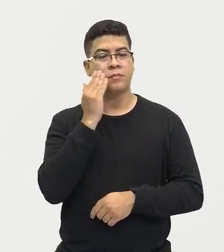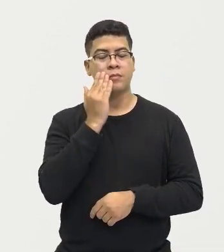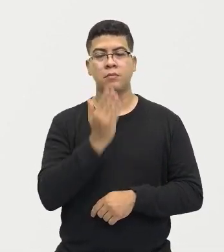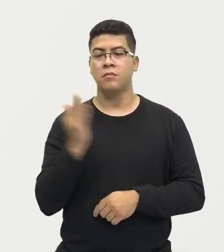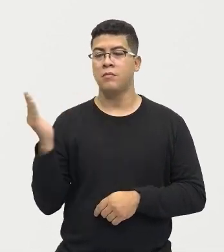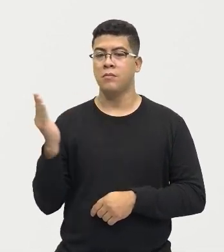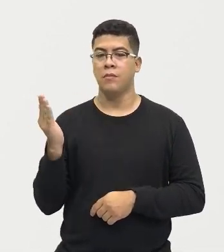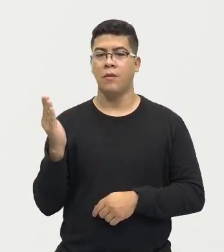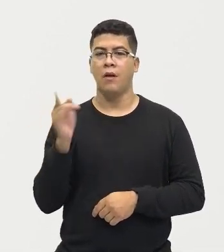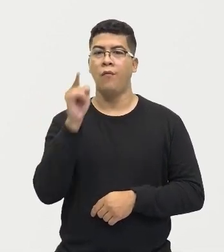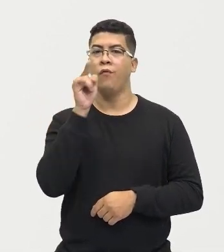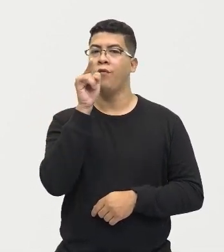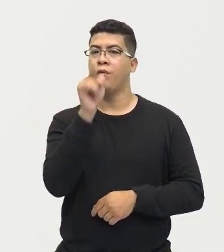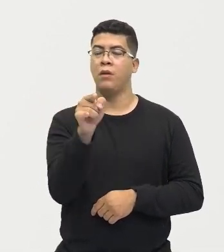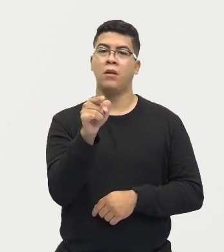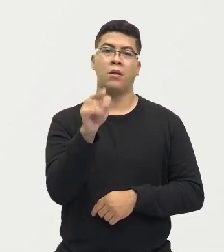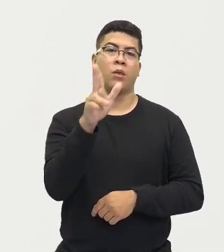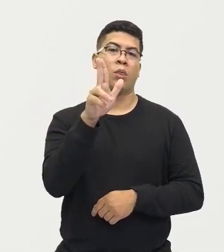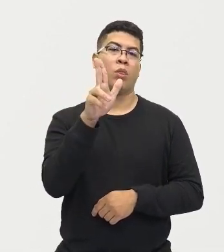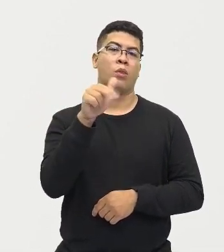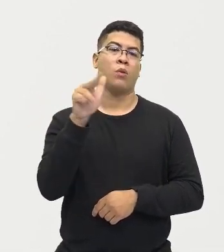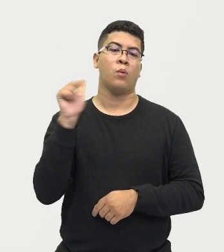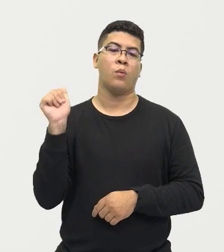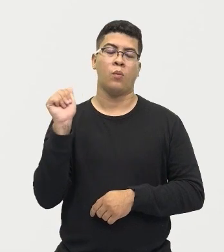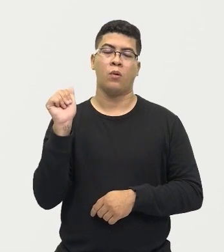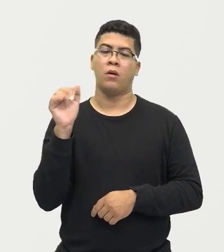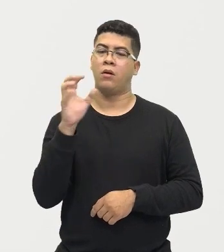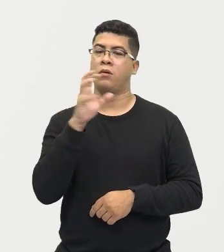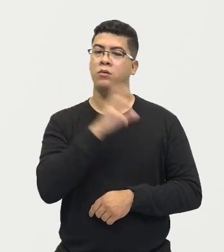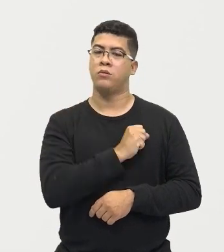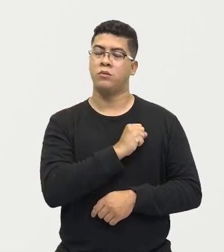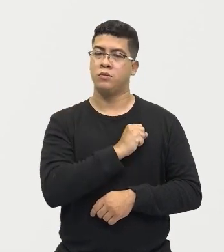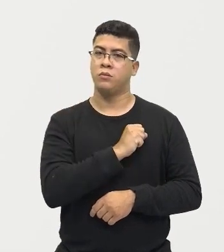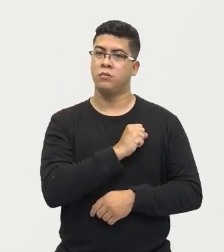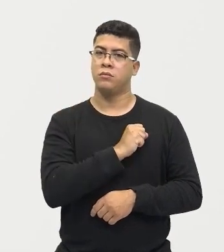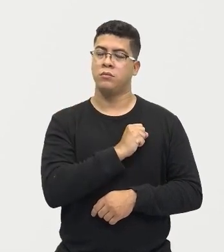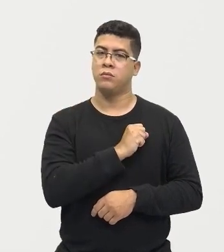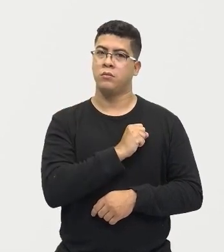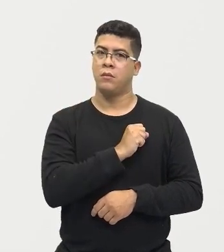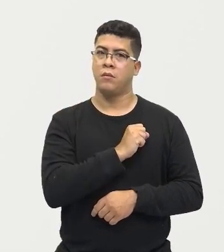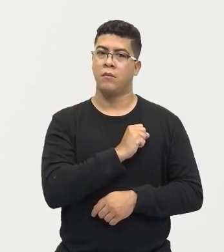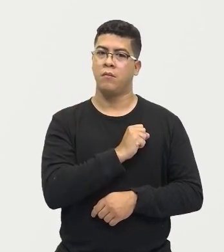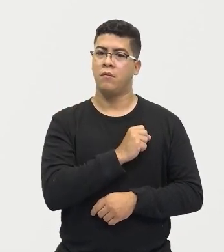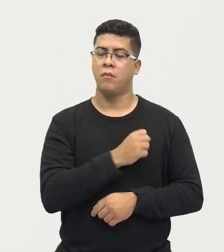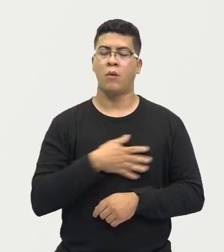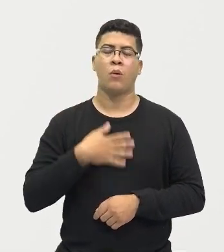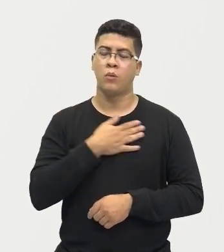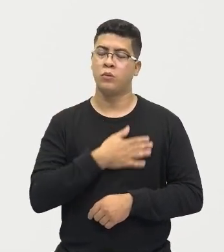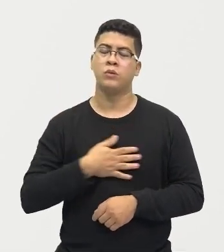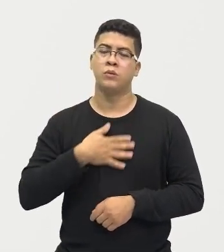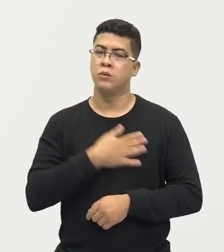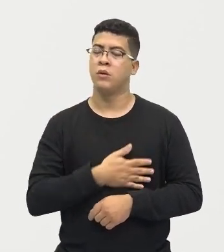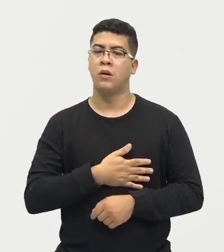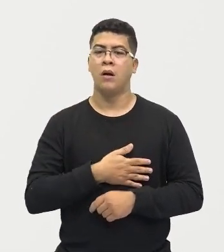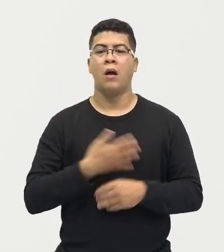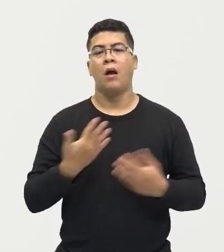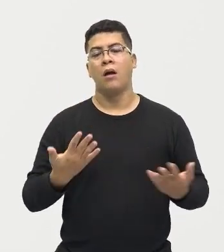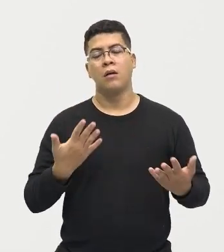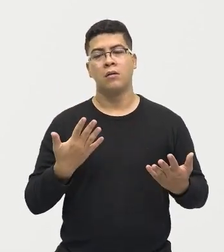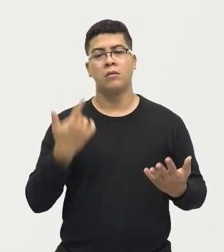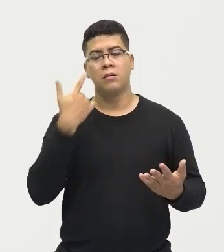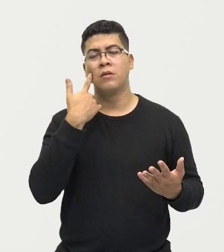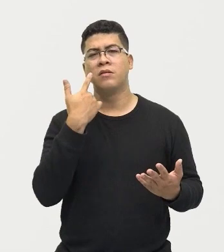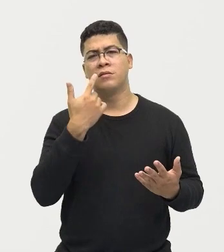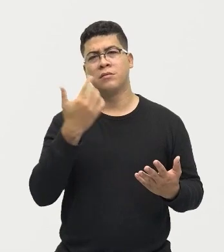Você nunca gostou. Se eu falasse só até aqui, você nunca gostou, aí você não ia